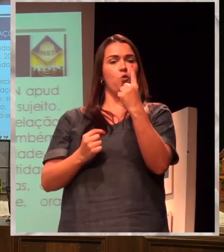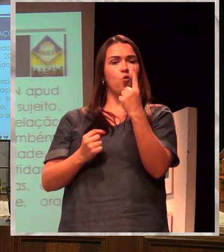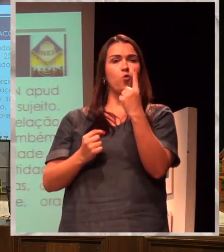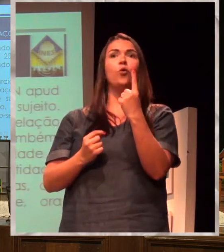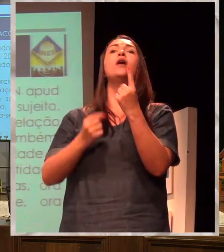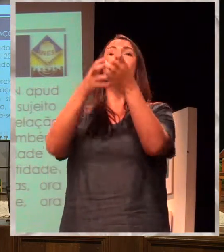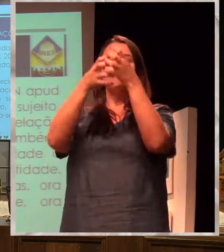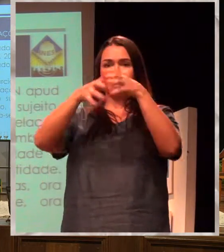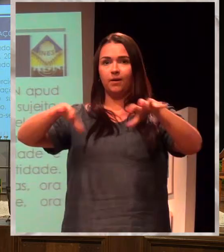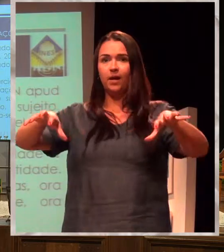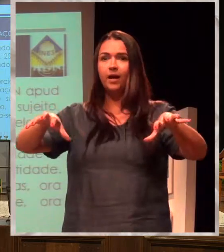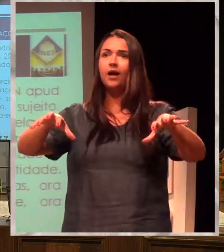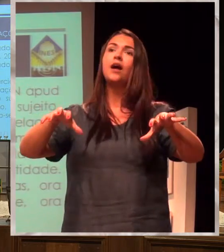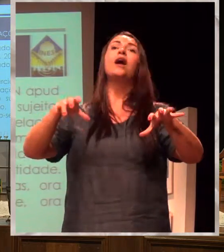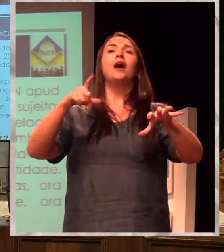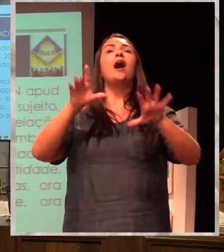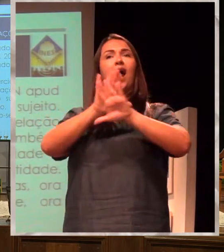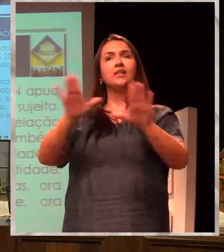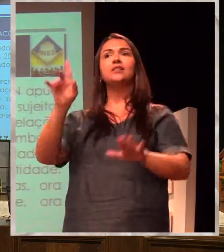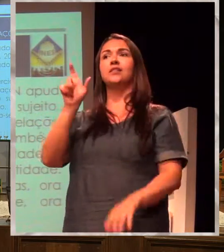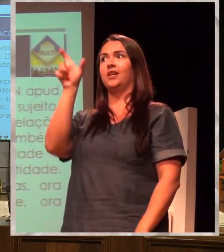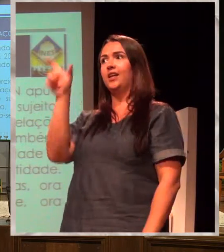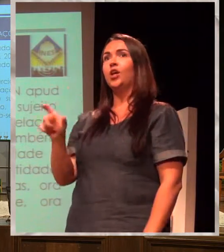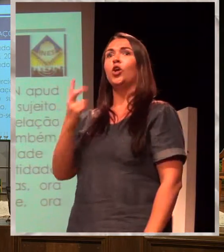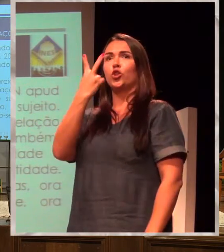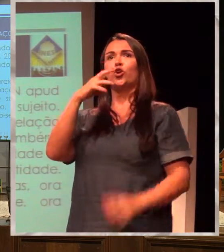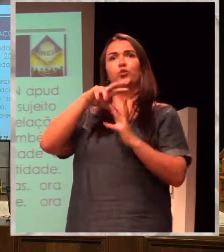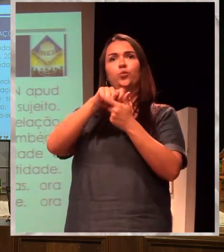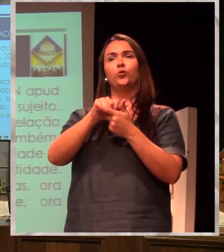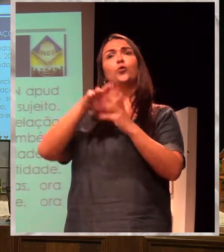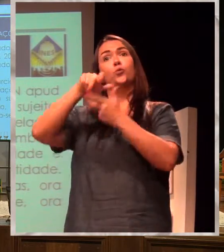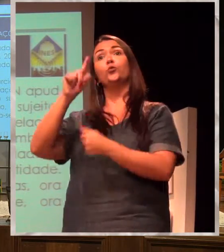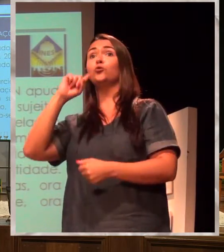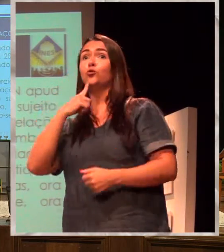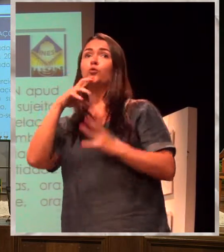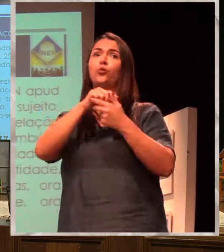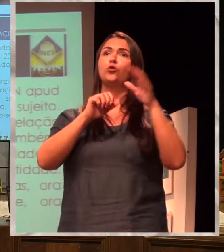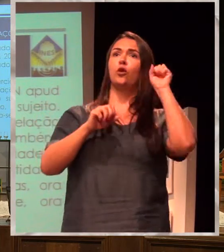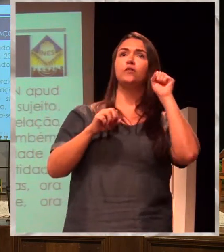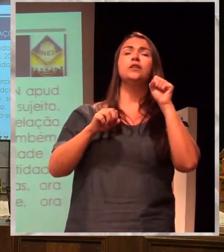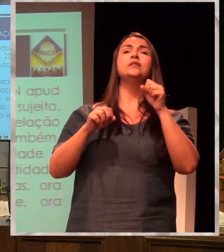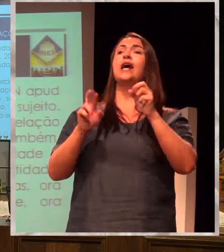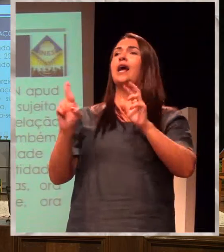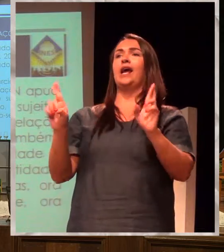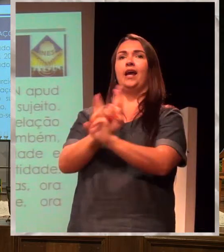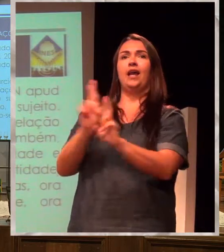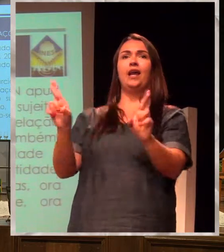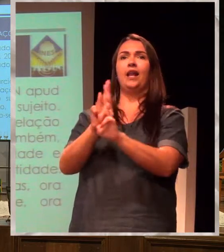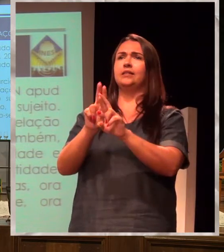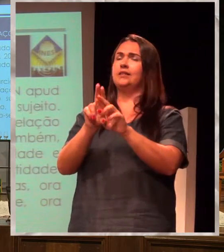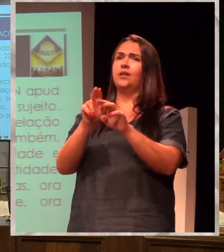da contradição do sujeito, dois mundos, o dos surdos e dos ouvintes, numa relação desigual de forças, que